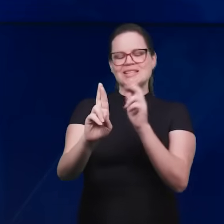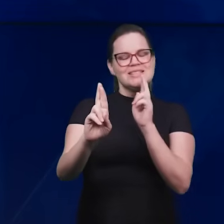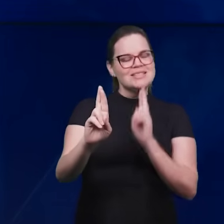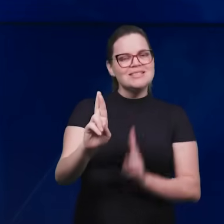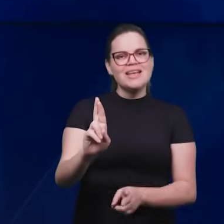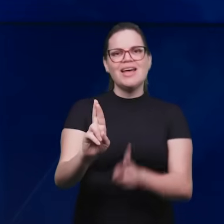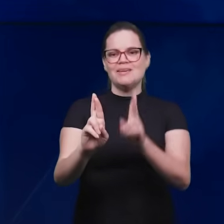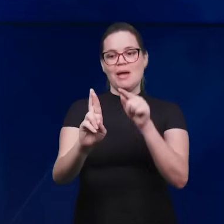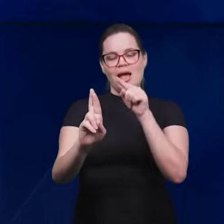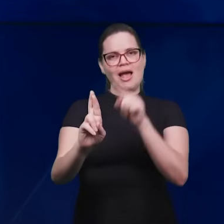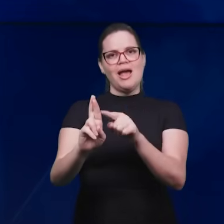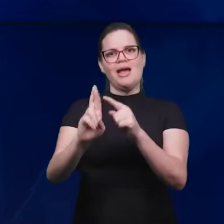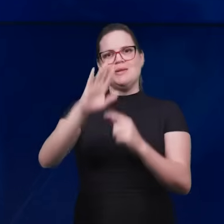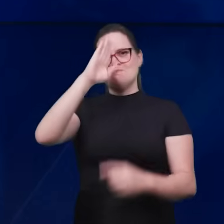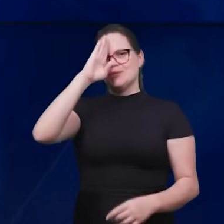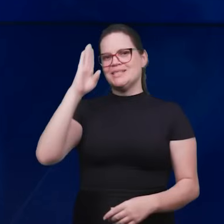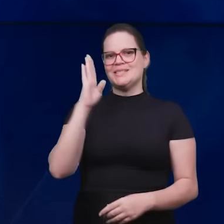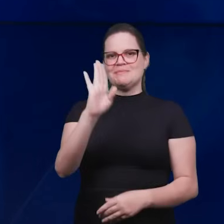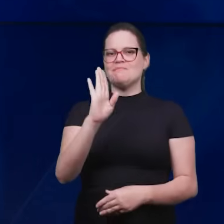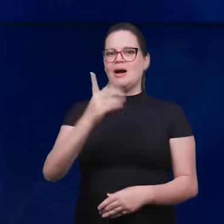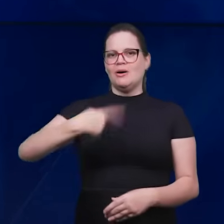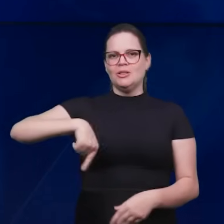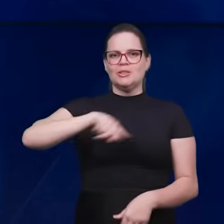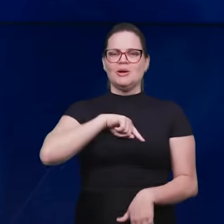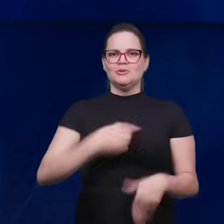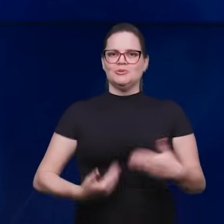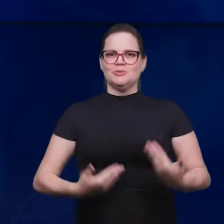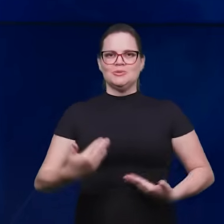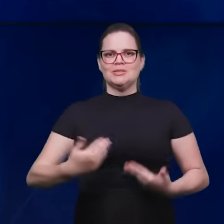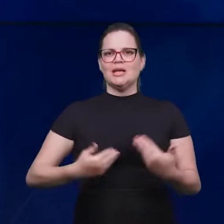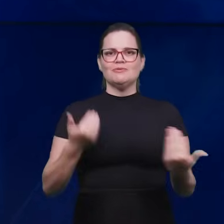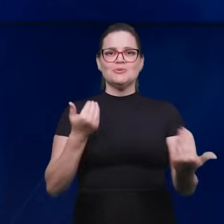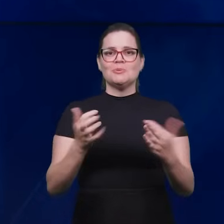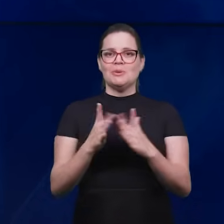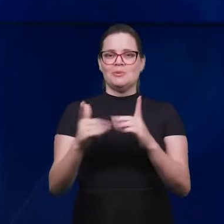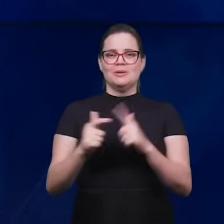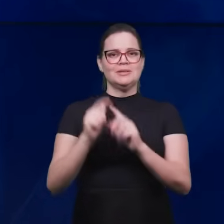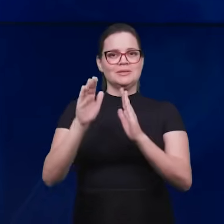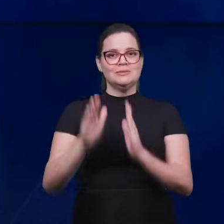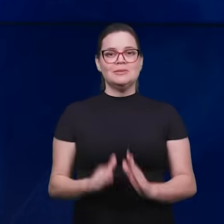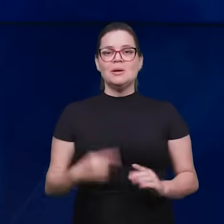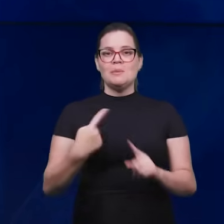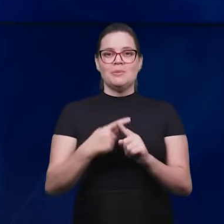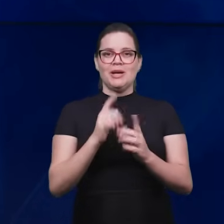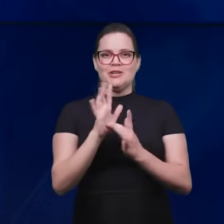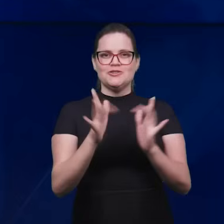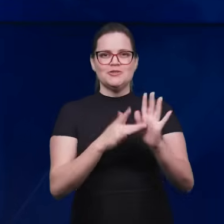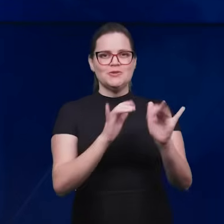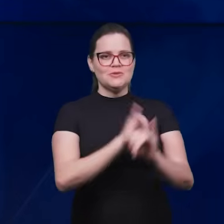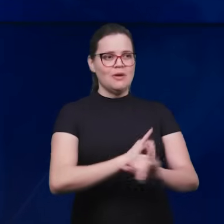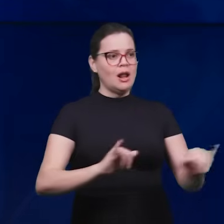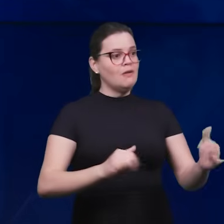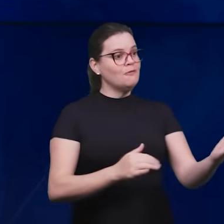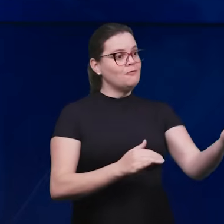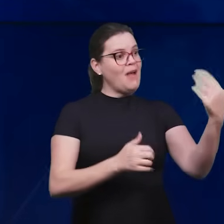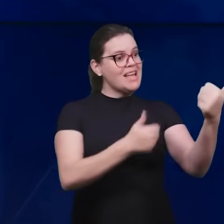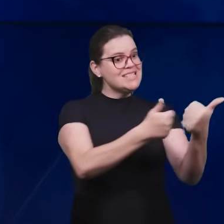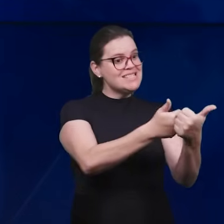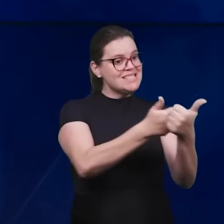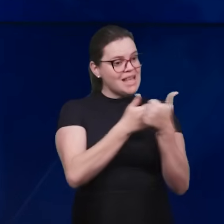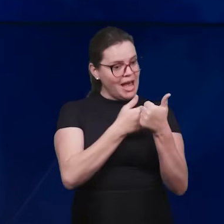vida. Todos os convites do Senhor eram nesse sentido. Vinde após mim, aqueles que